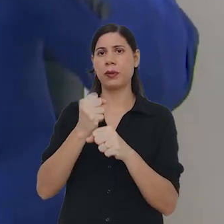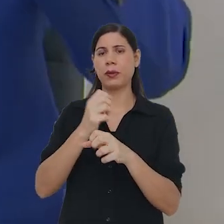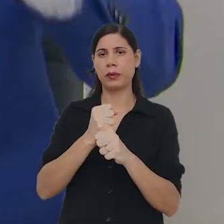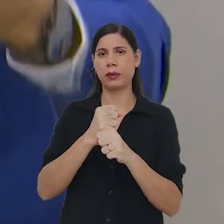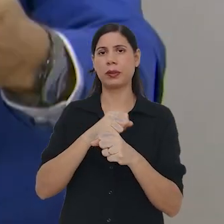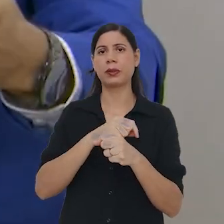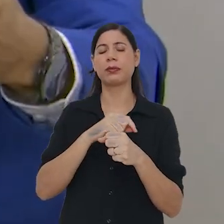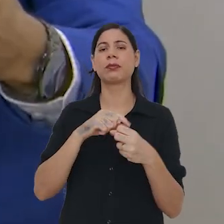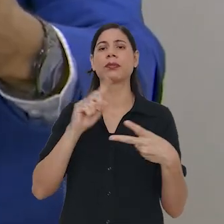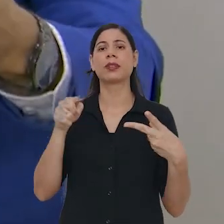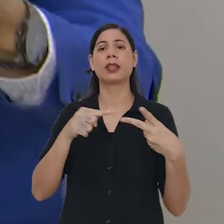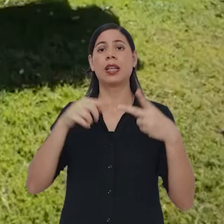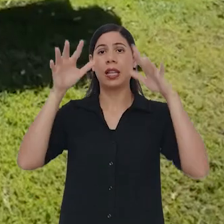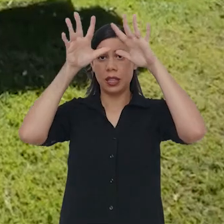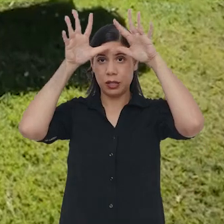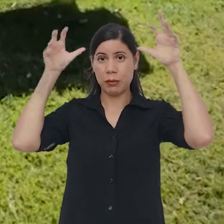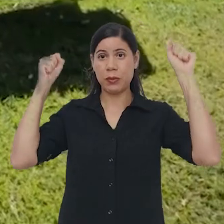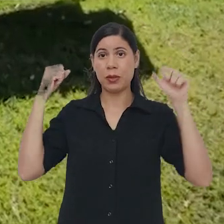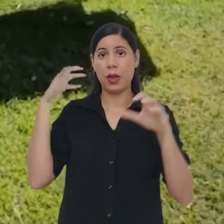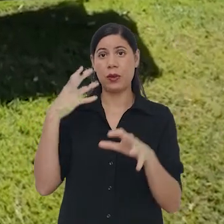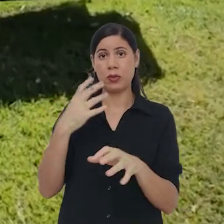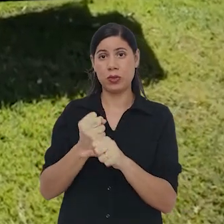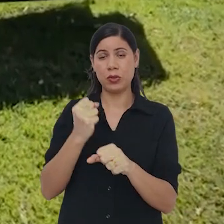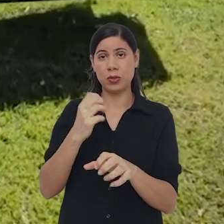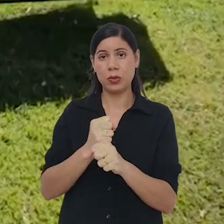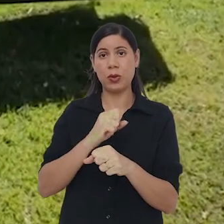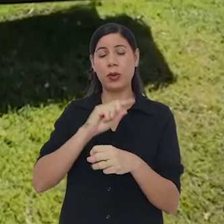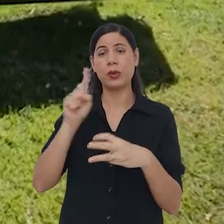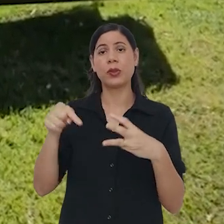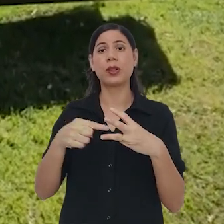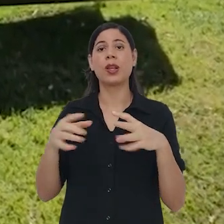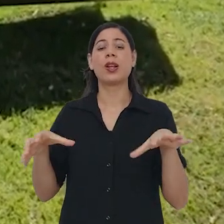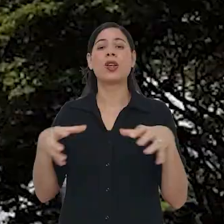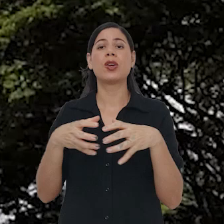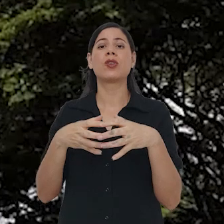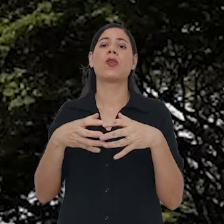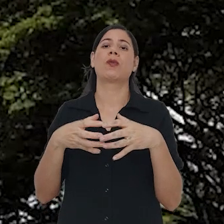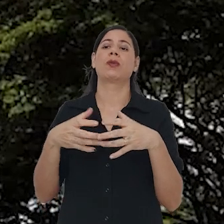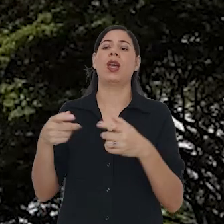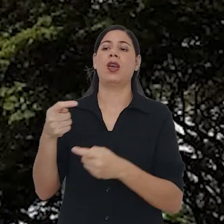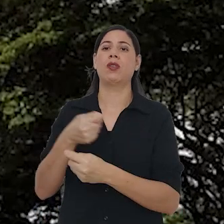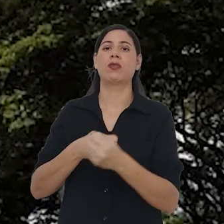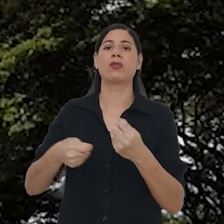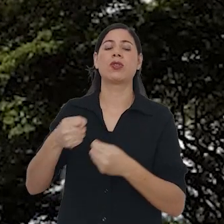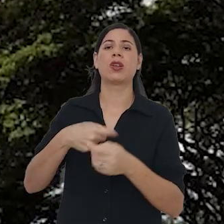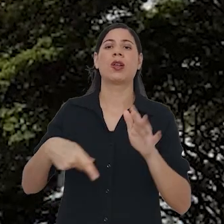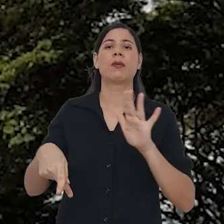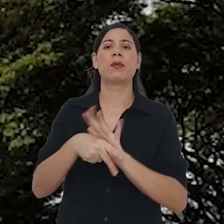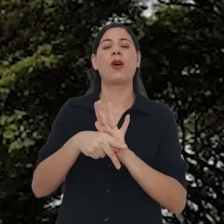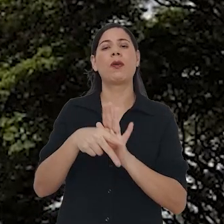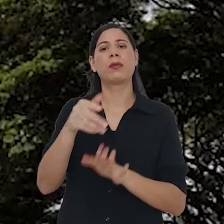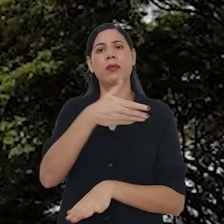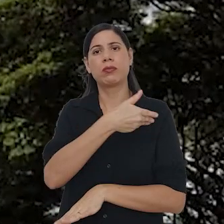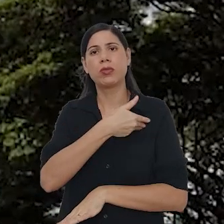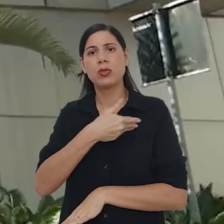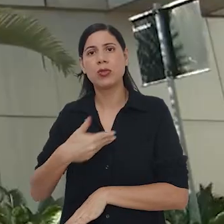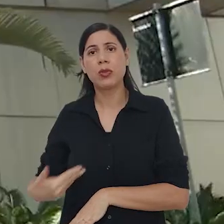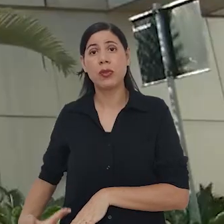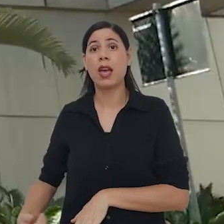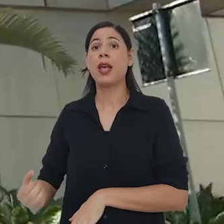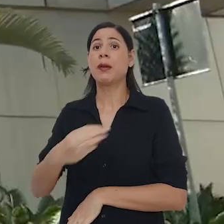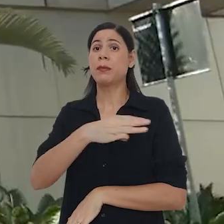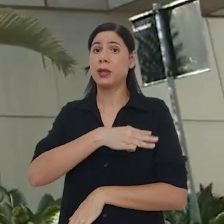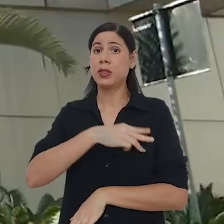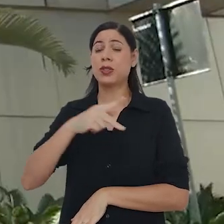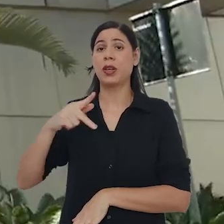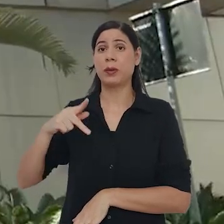prestar contas para a administração pública, Tribunal de Contas, órgãos do próprio Executivo, como a Controladoria Geral da União, o